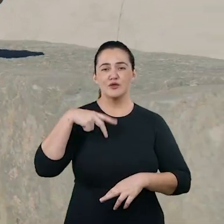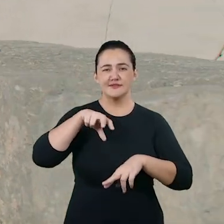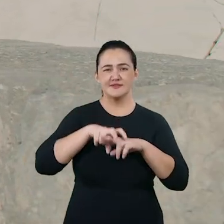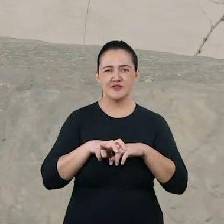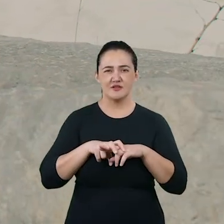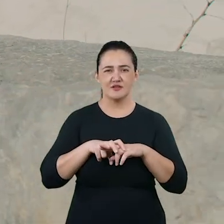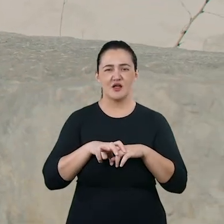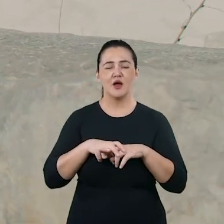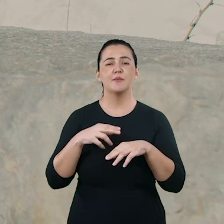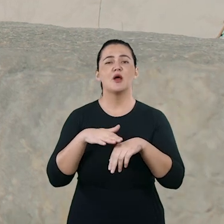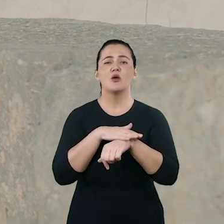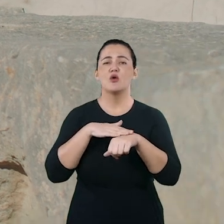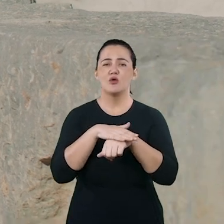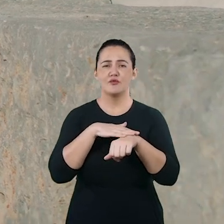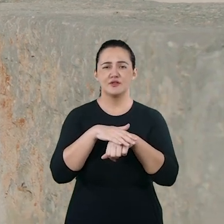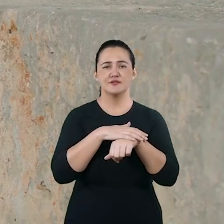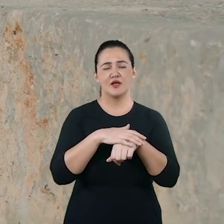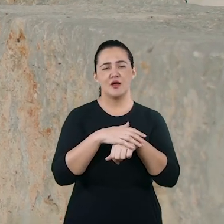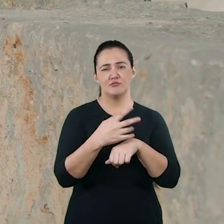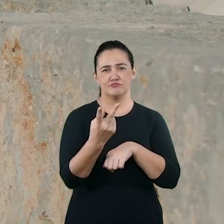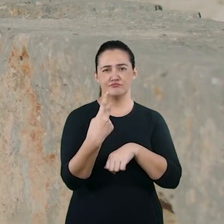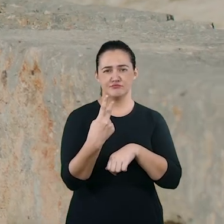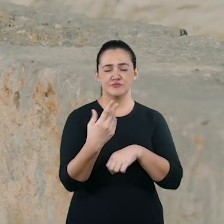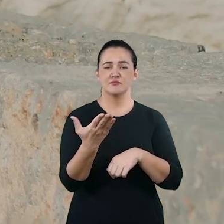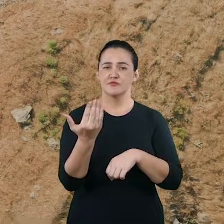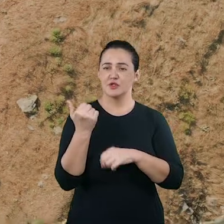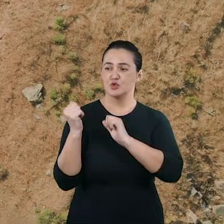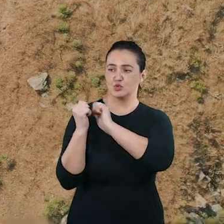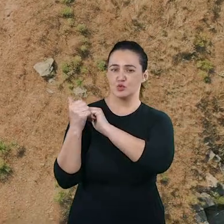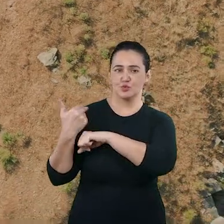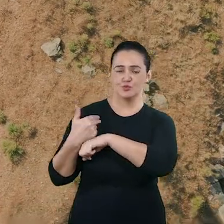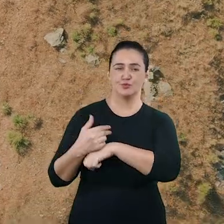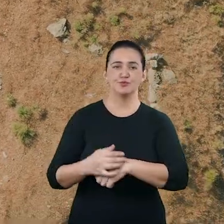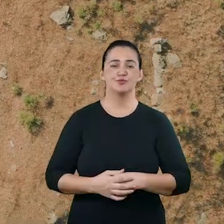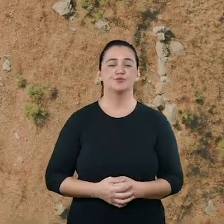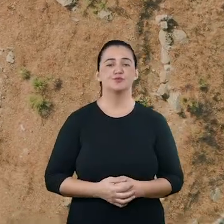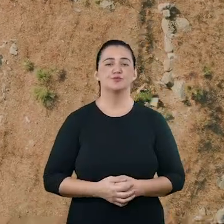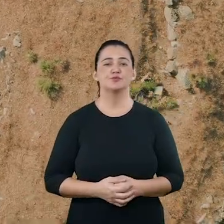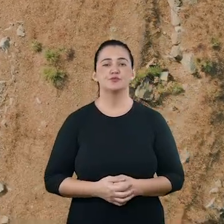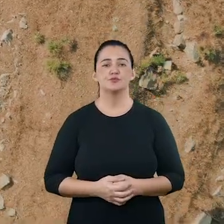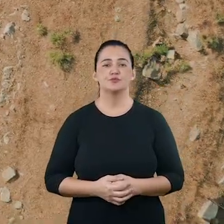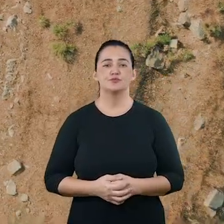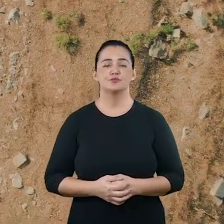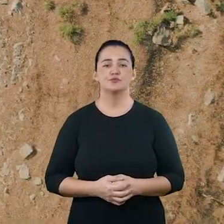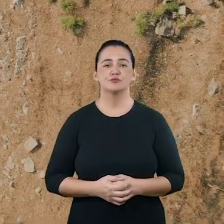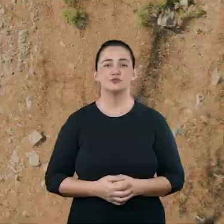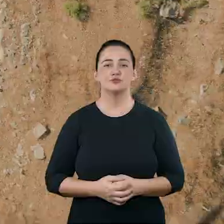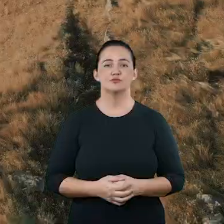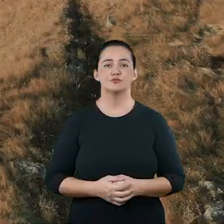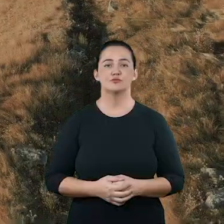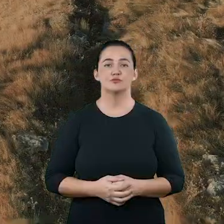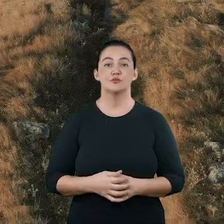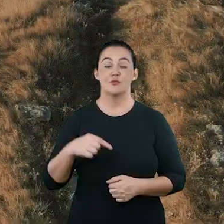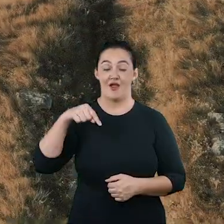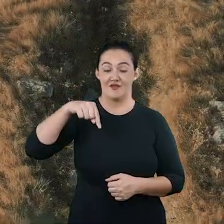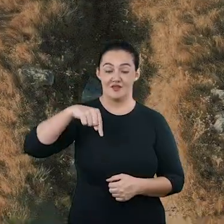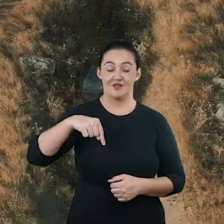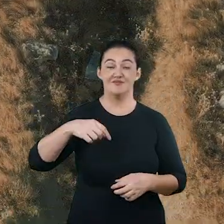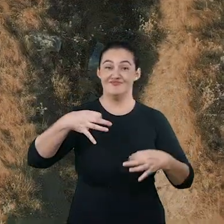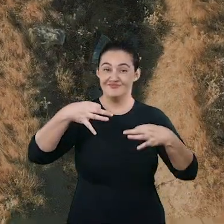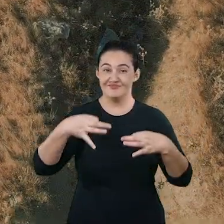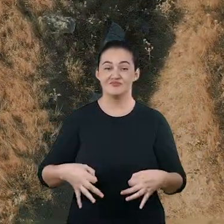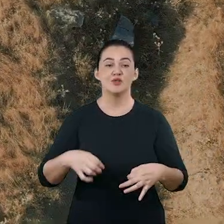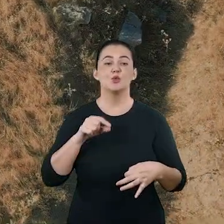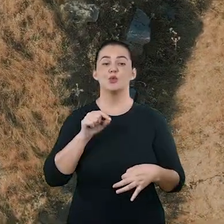aqui, para conversar um pouquinho com vocês. O Vacian vai me acompanhar. Nós estamos, como eu falei com vocês, exatamente na